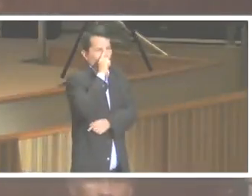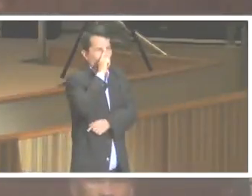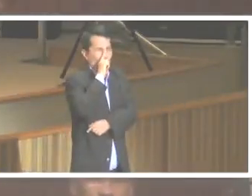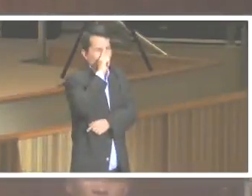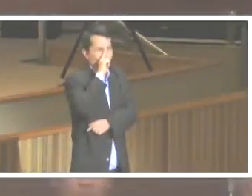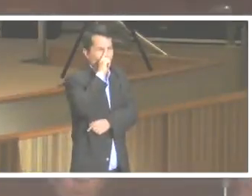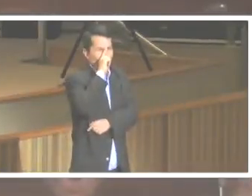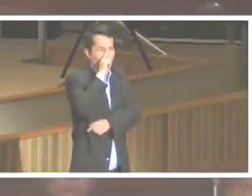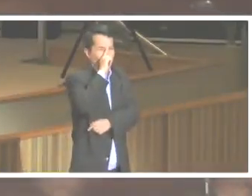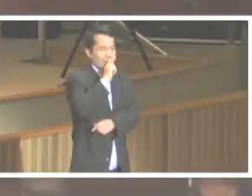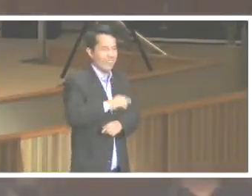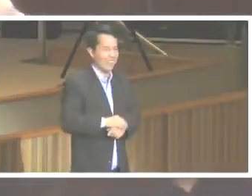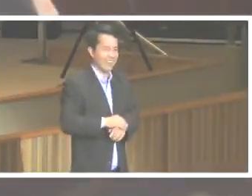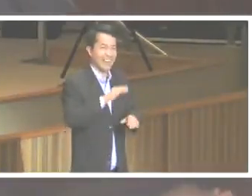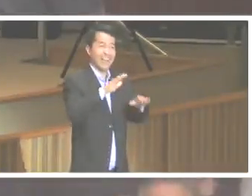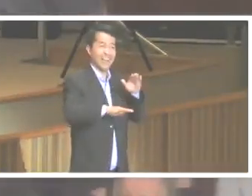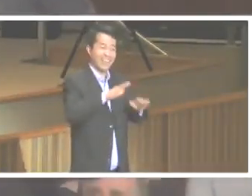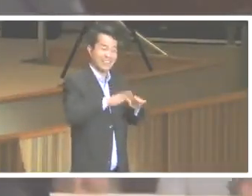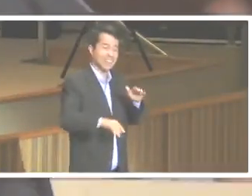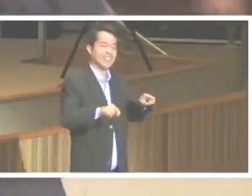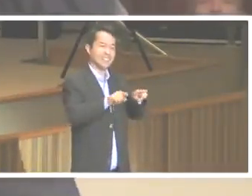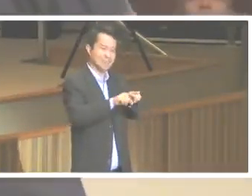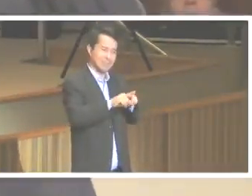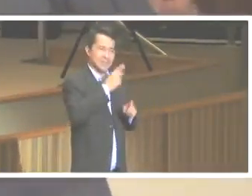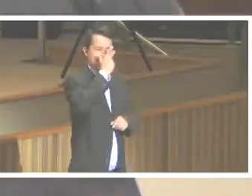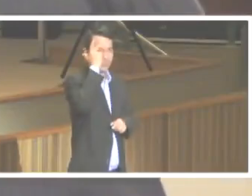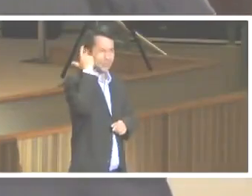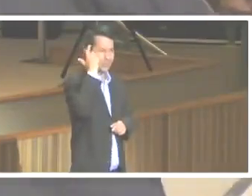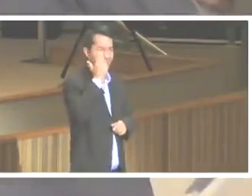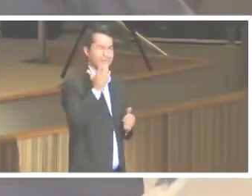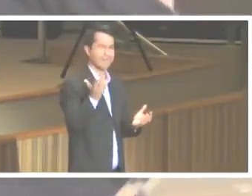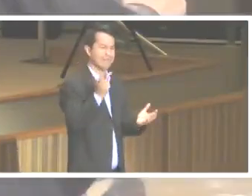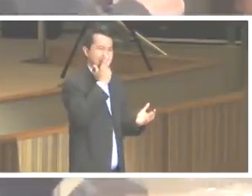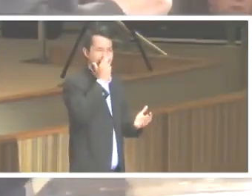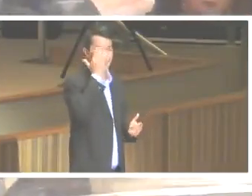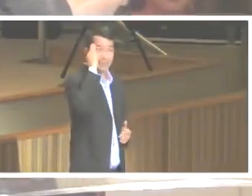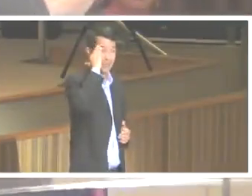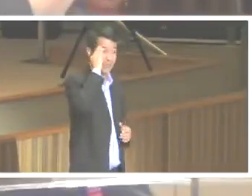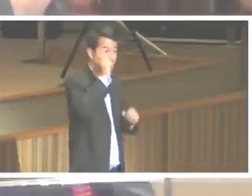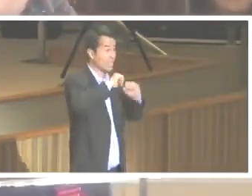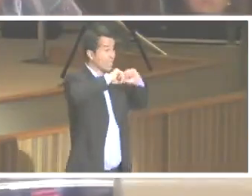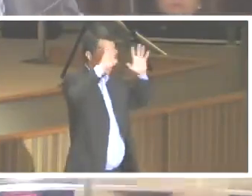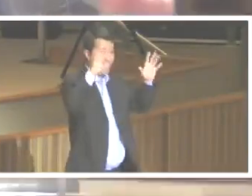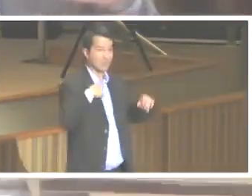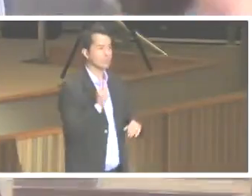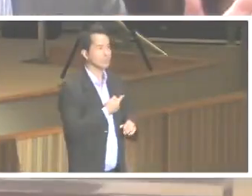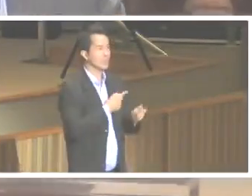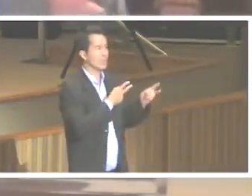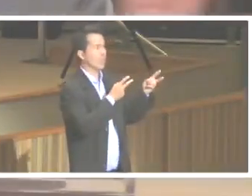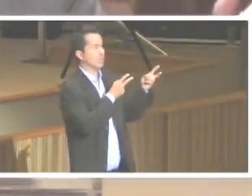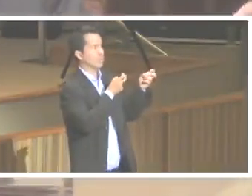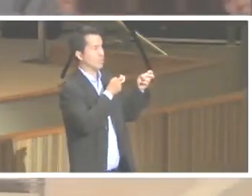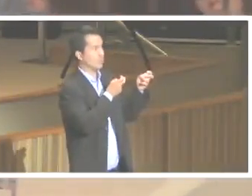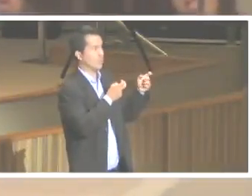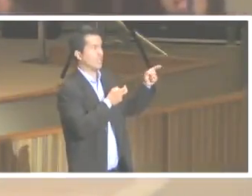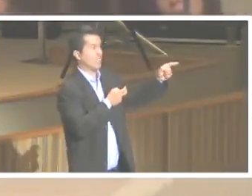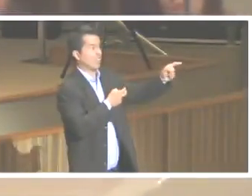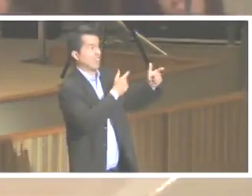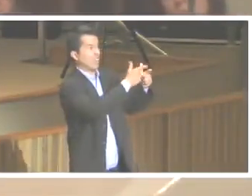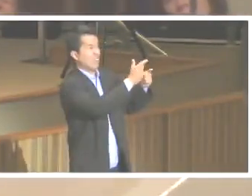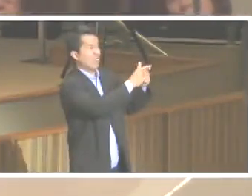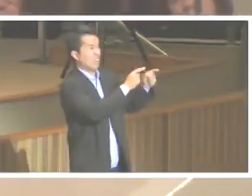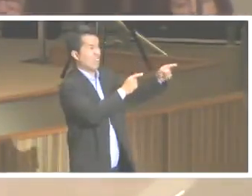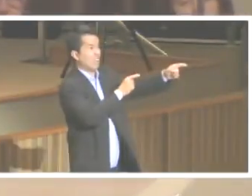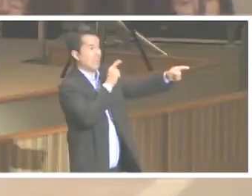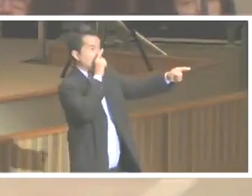pessoas imaginam que a gente não tenha percepção dos riscos mas todos nós temos percepção clara de todos os riscos